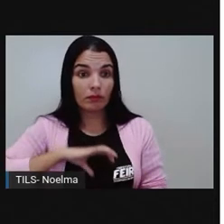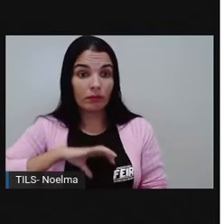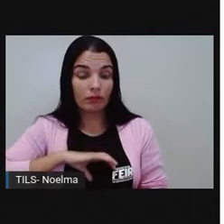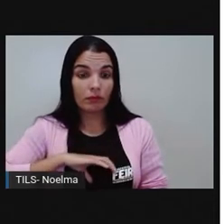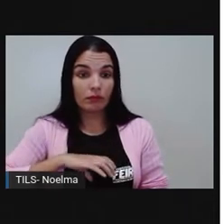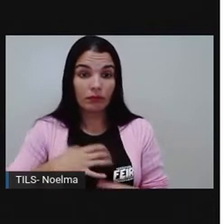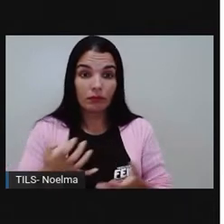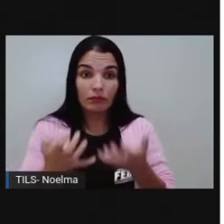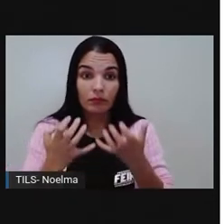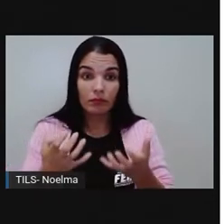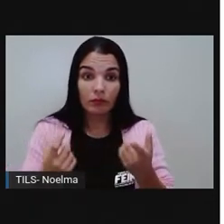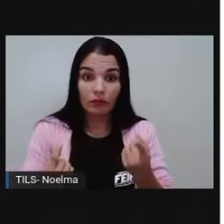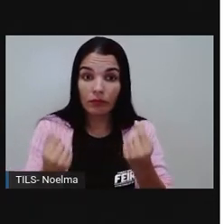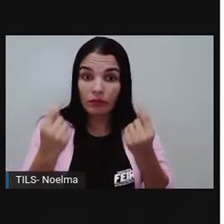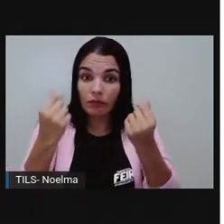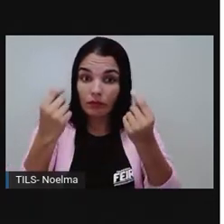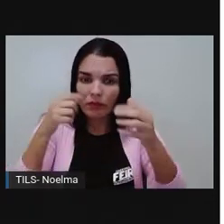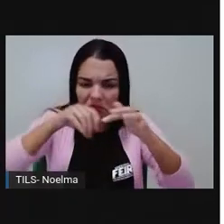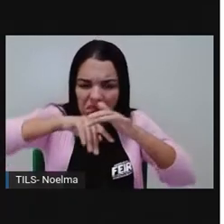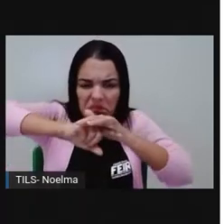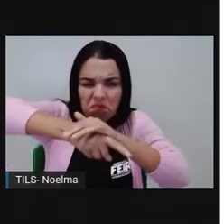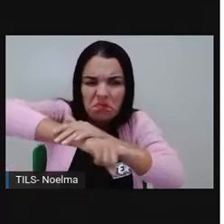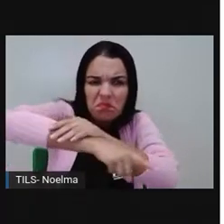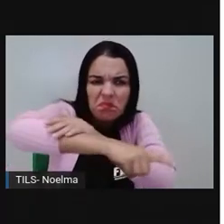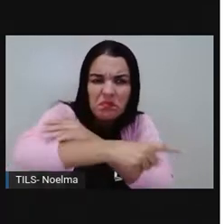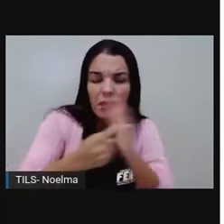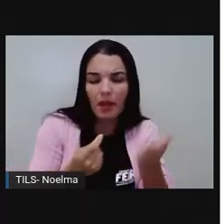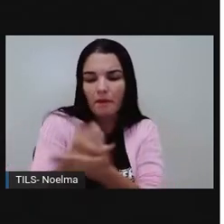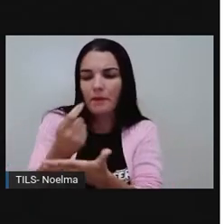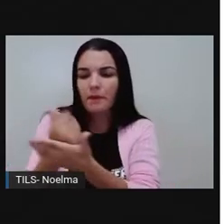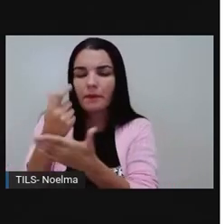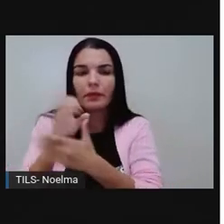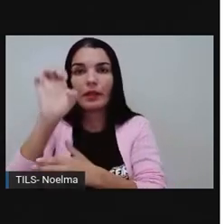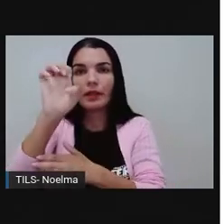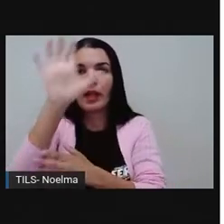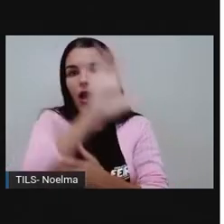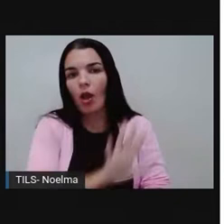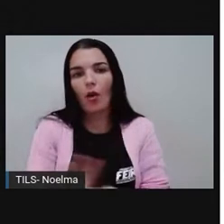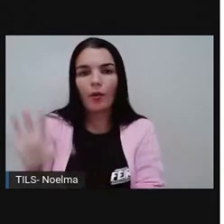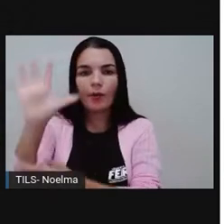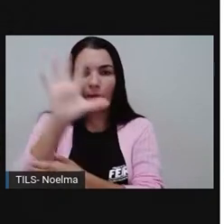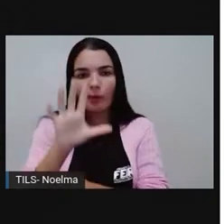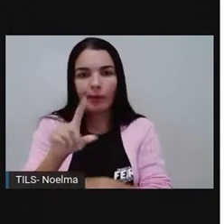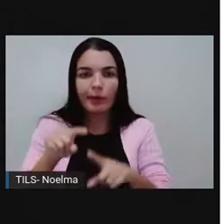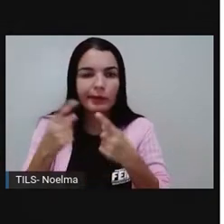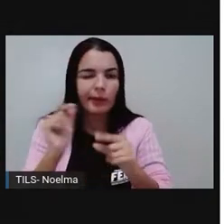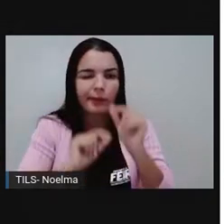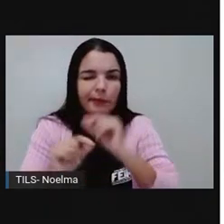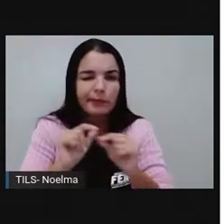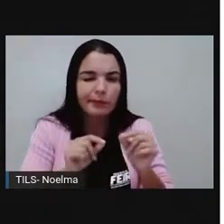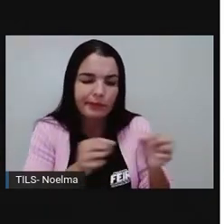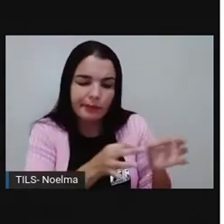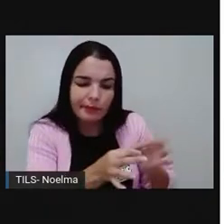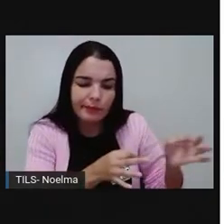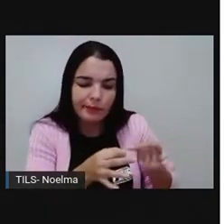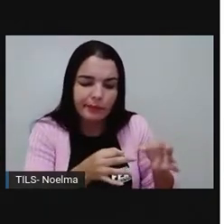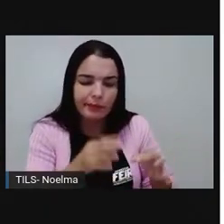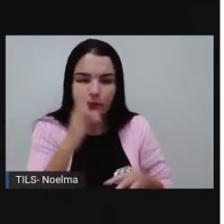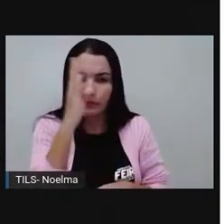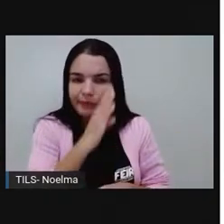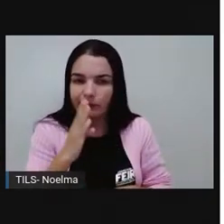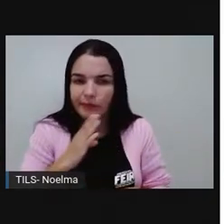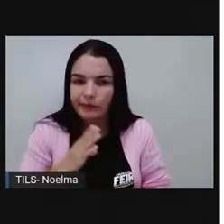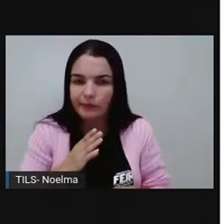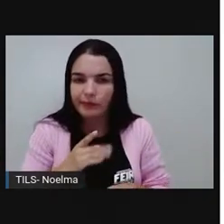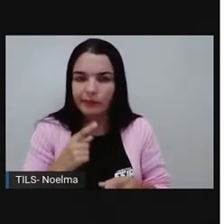Brasil para vendê-las na Europa e assim ganhar dinheiro. Os planos de Portugal em explorar o Brasil só não foram por